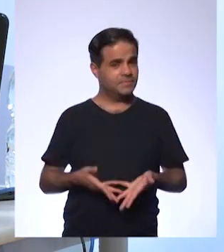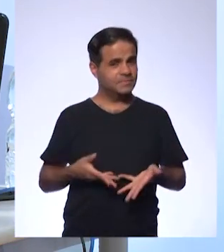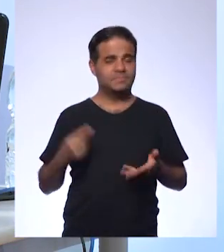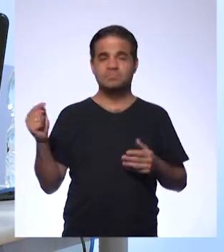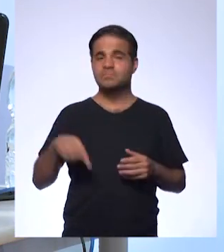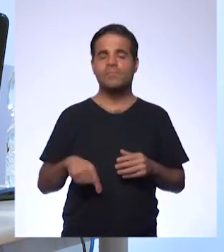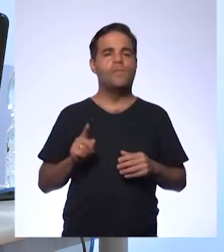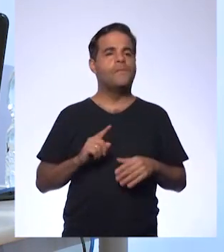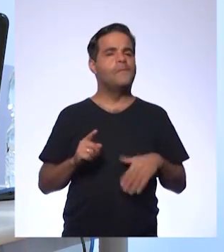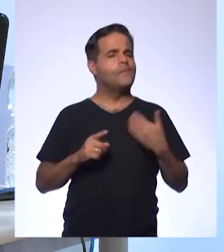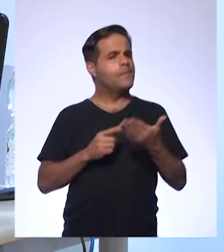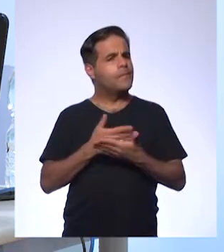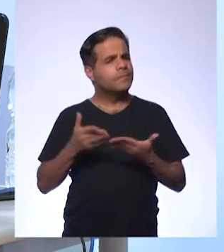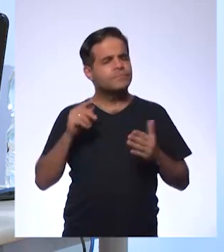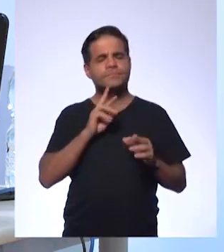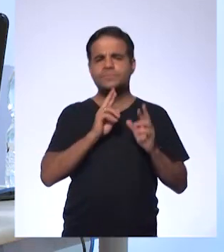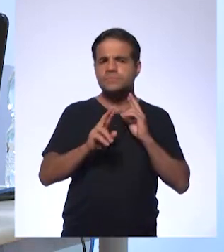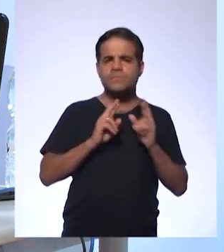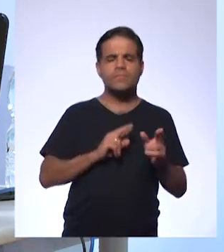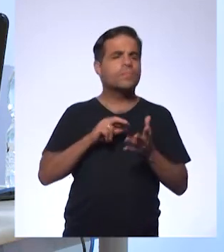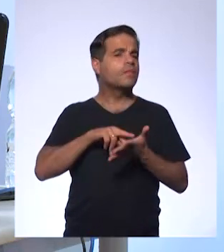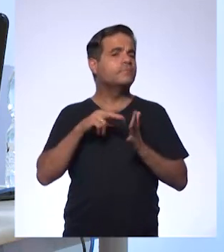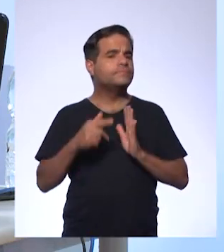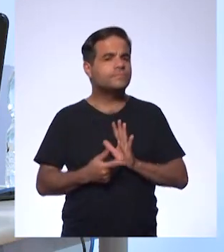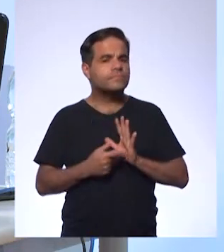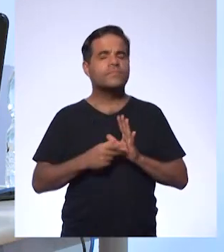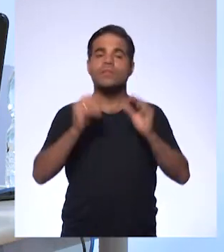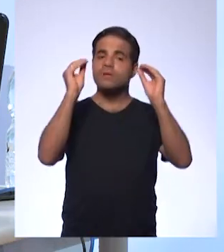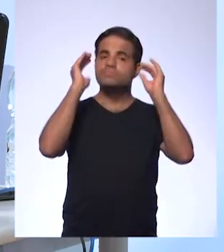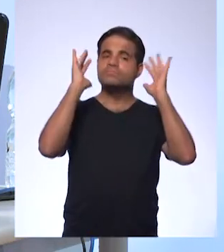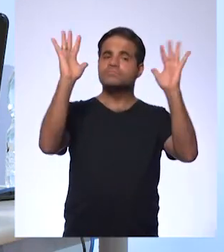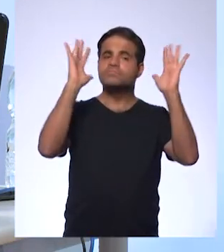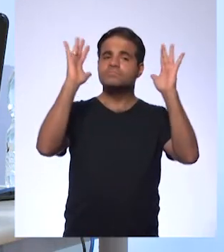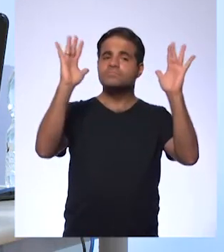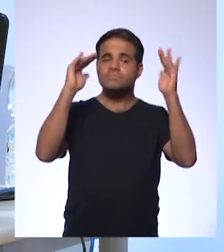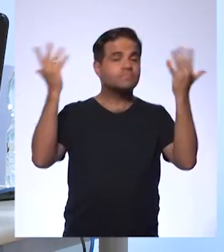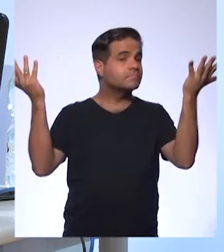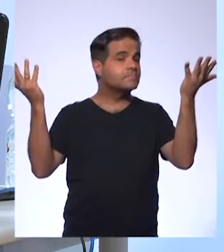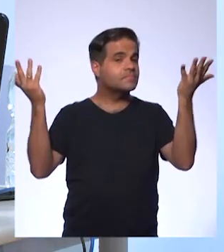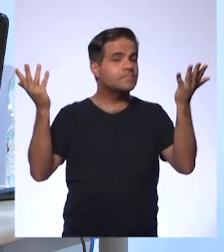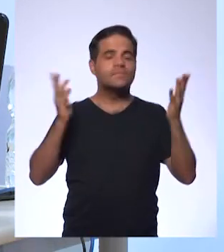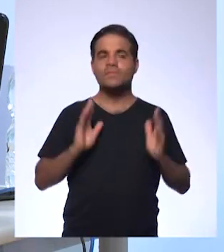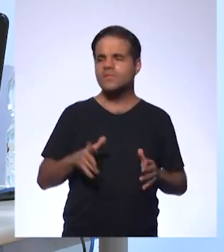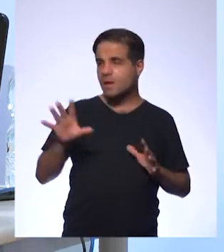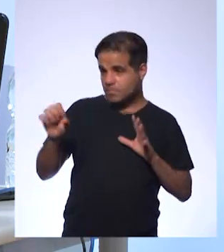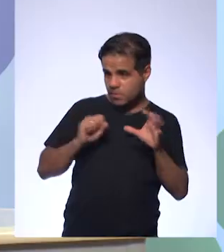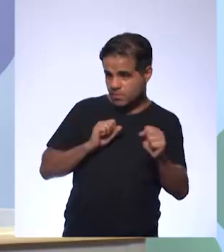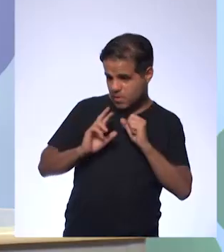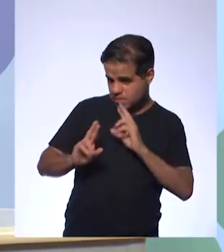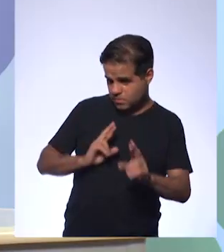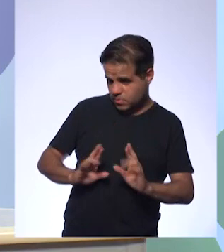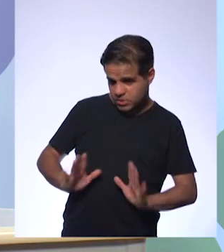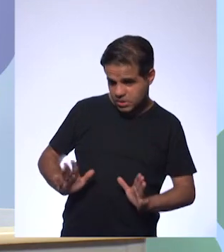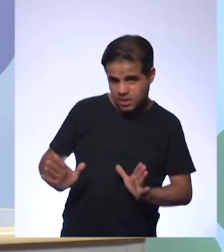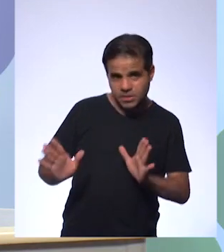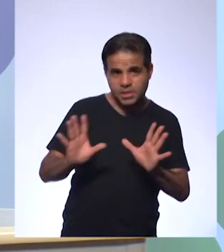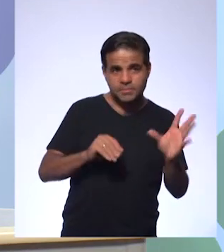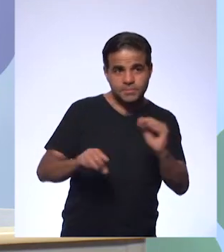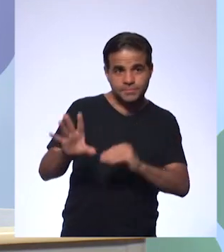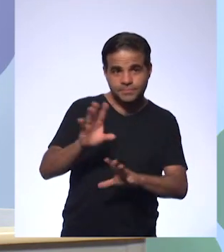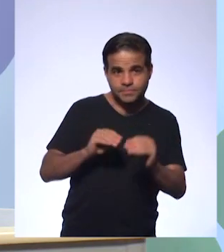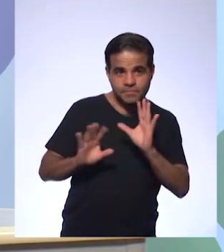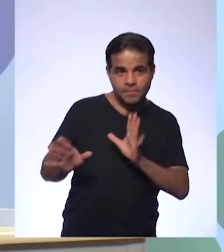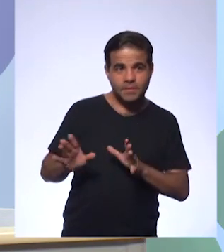é? E a galera já está respondendo. O que é reflexão? Já pegou alguma resposta legal aí? Já aprendeu a mexer